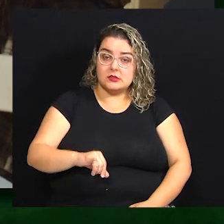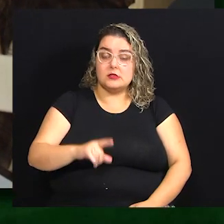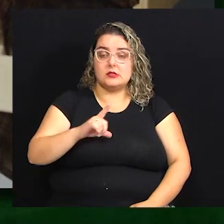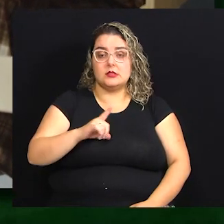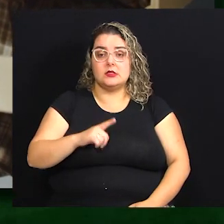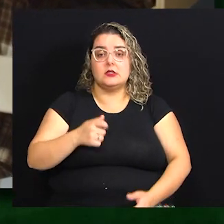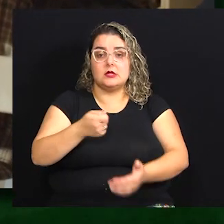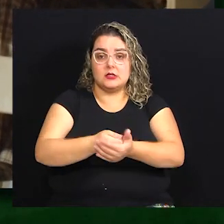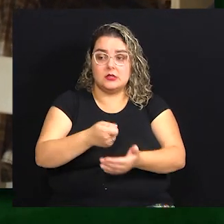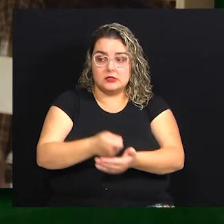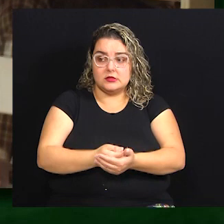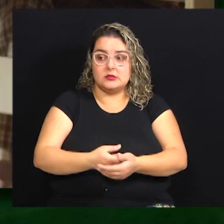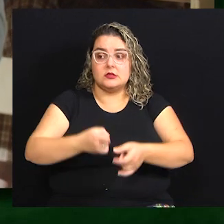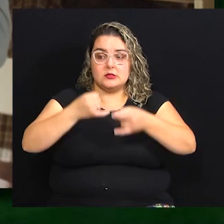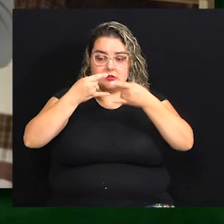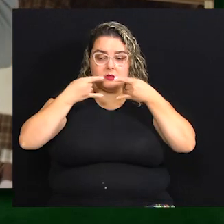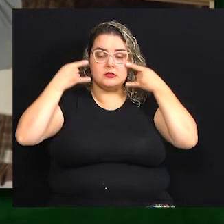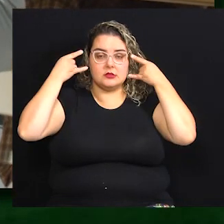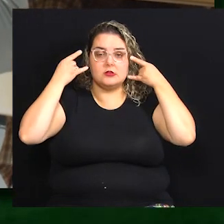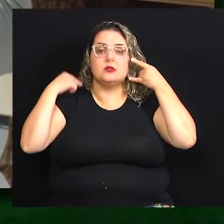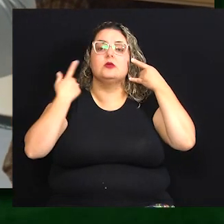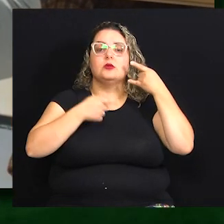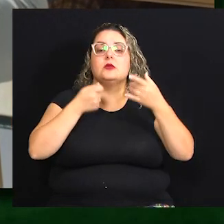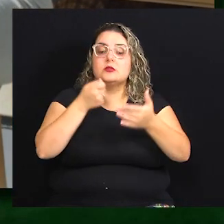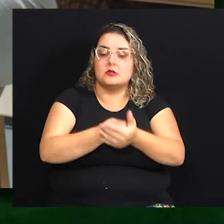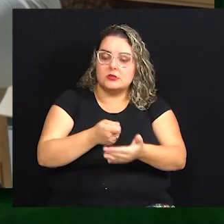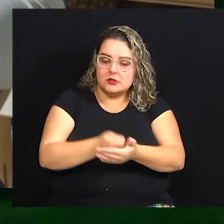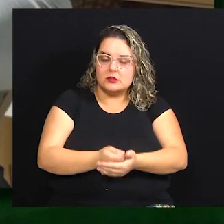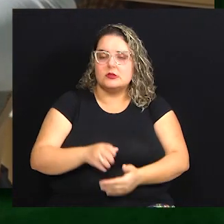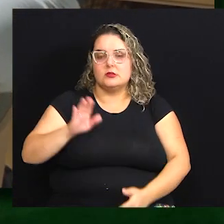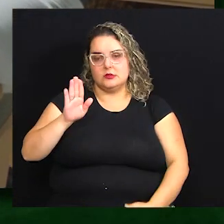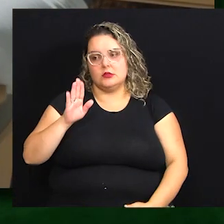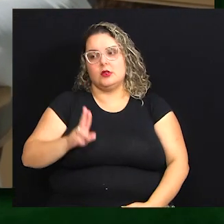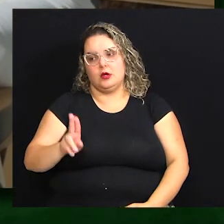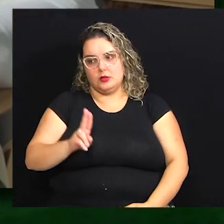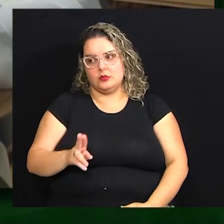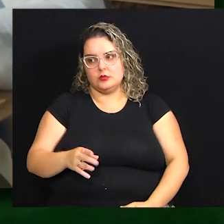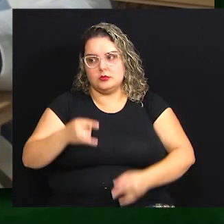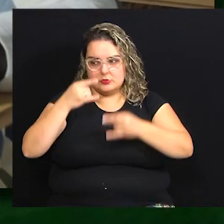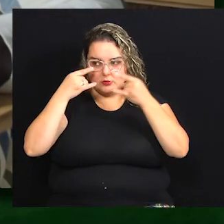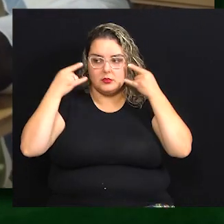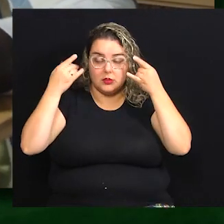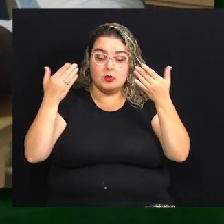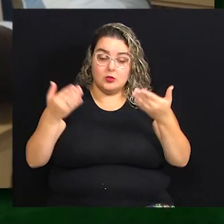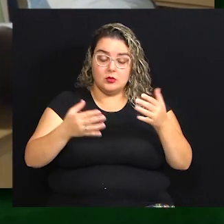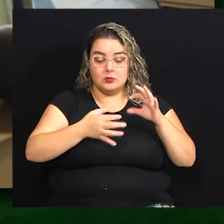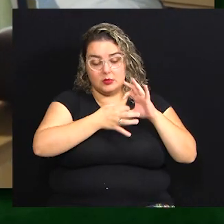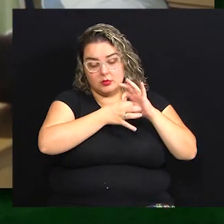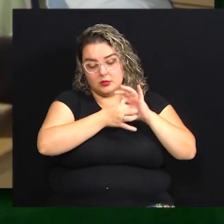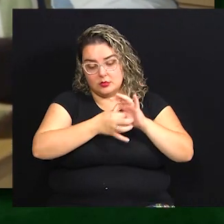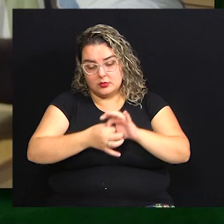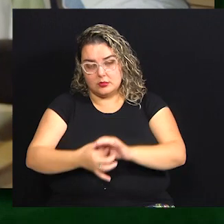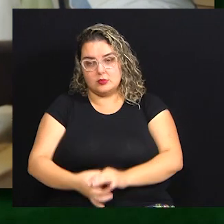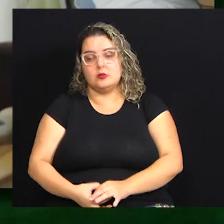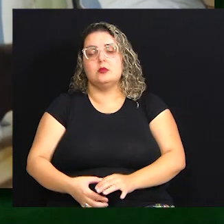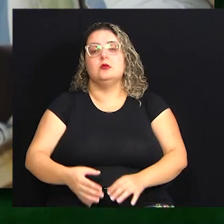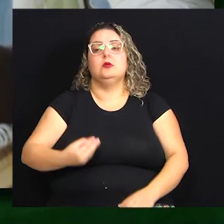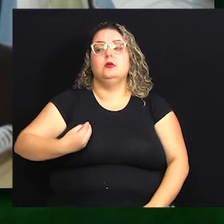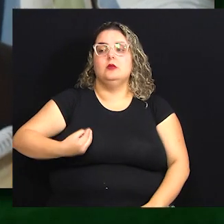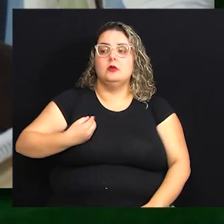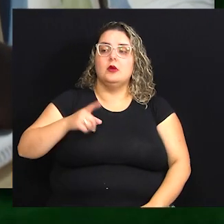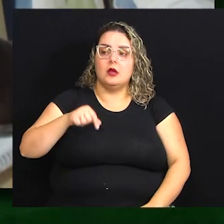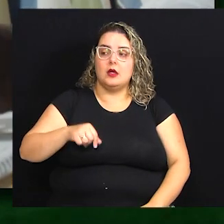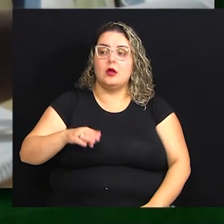máscara retornar, nós exigiremos que os candidatos utilizem máscara. Mas hoje em dia, pelo contexto que nós estamos vivendo, a recomendação é do